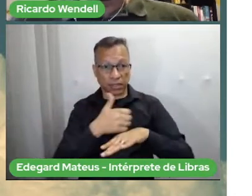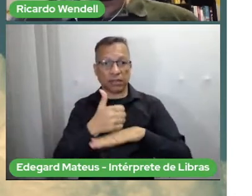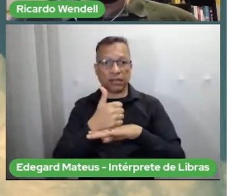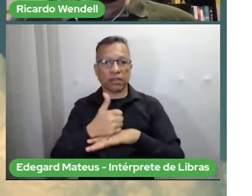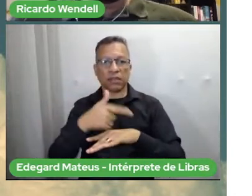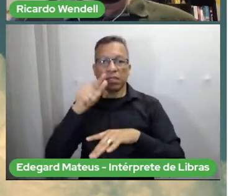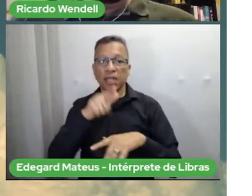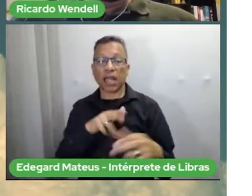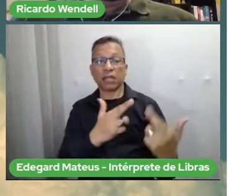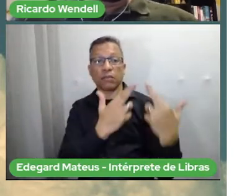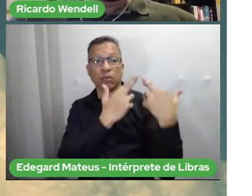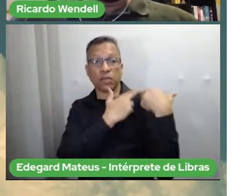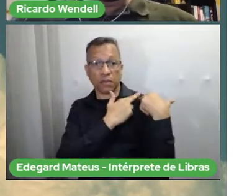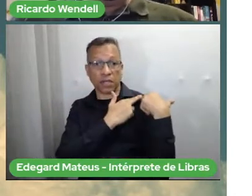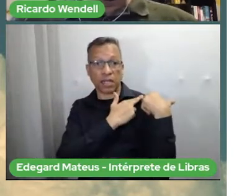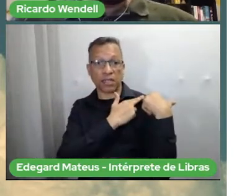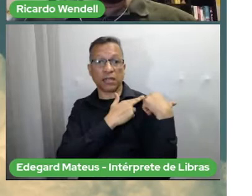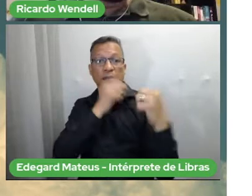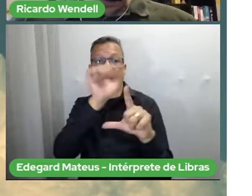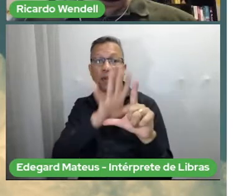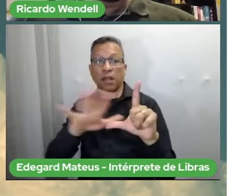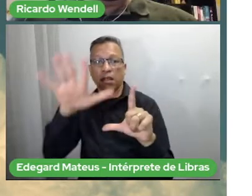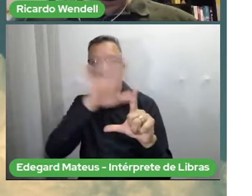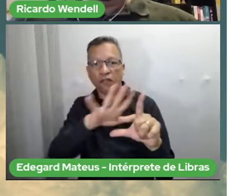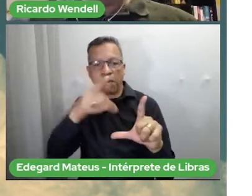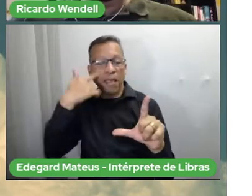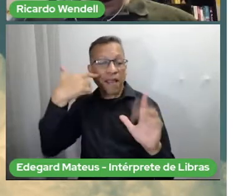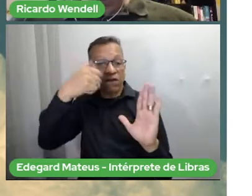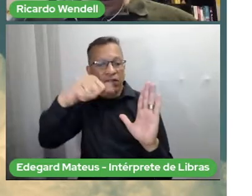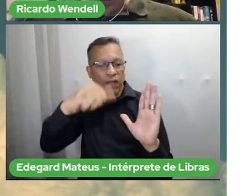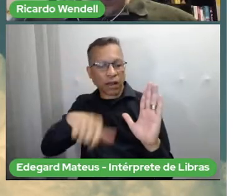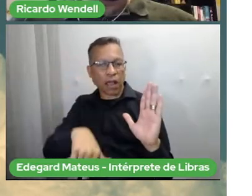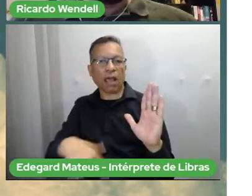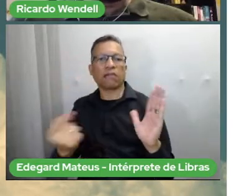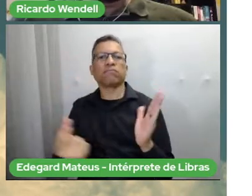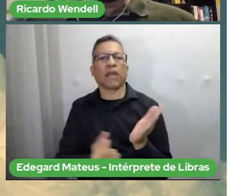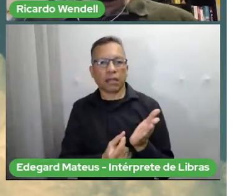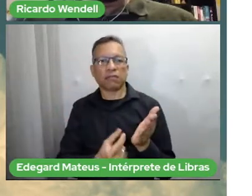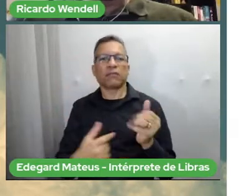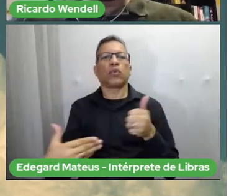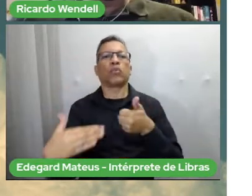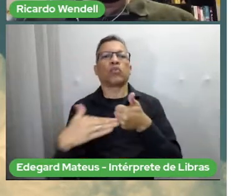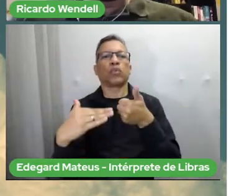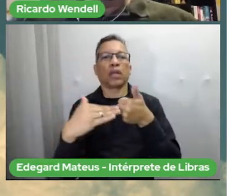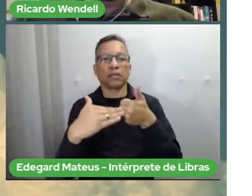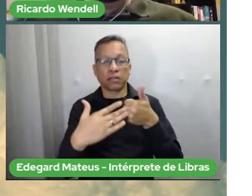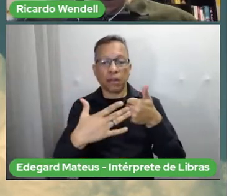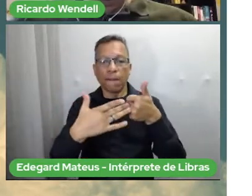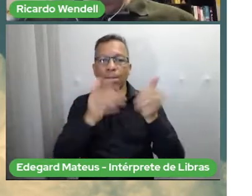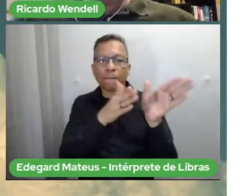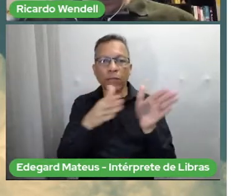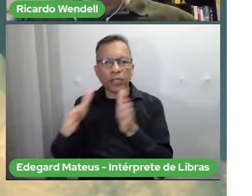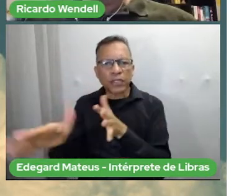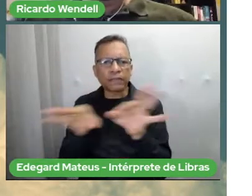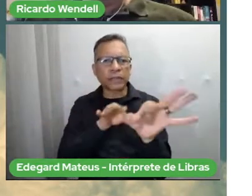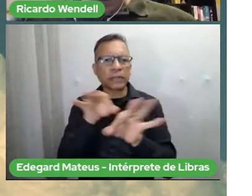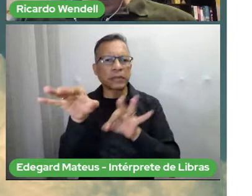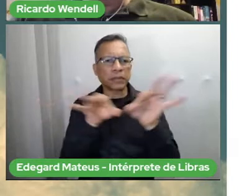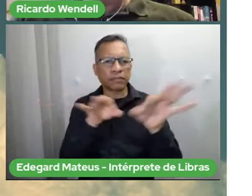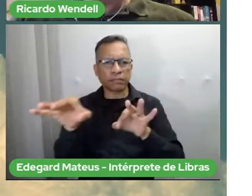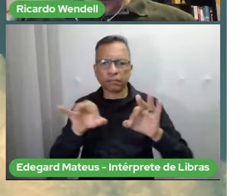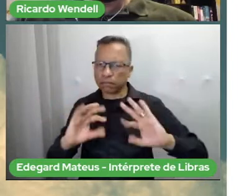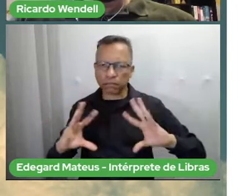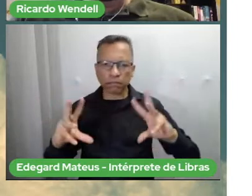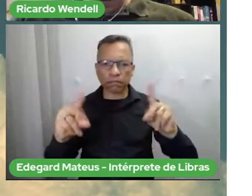pela plataforma, por analisar os dados, por armazená-los, por processá-los, né? Tem tudo relacionado aos dados, vai ser centralizado nesse